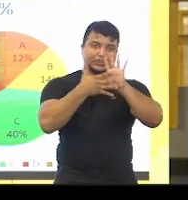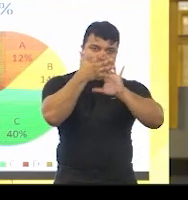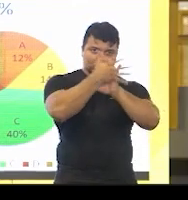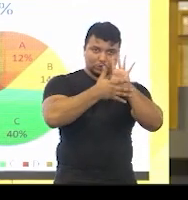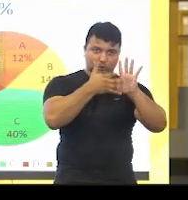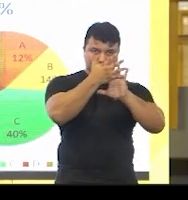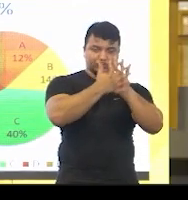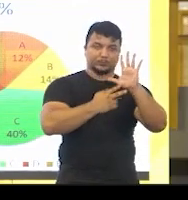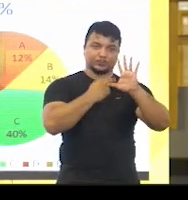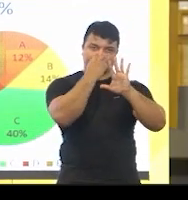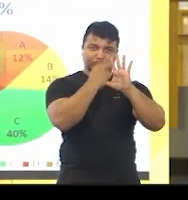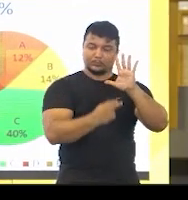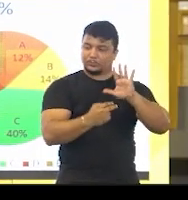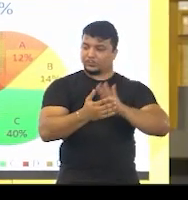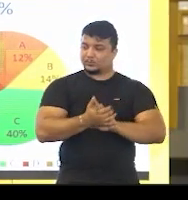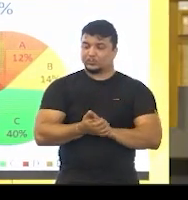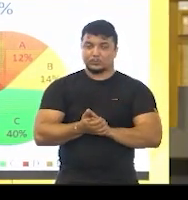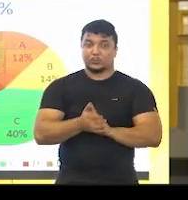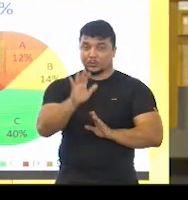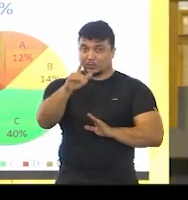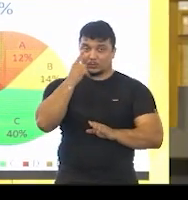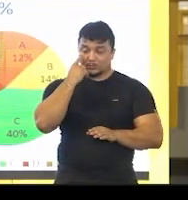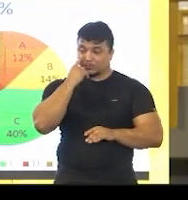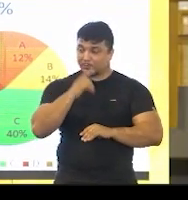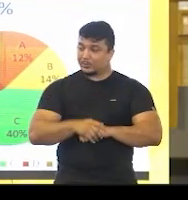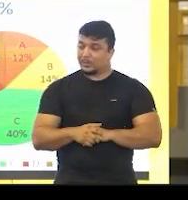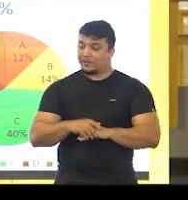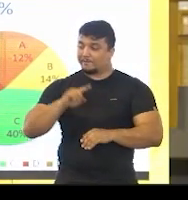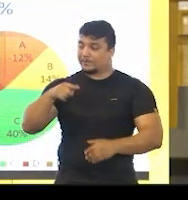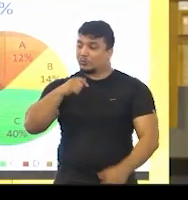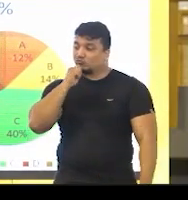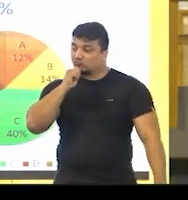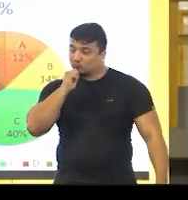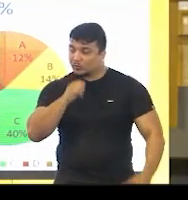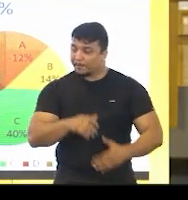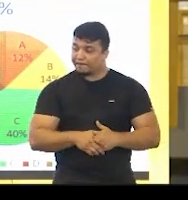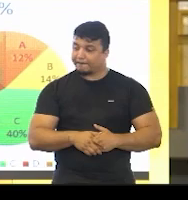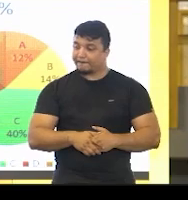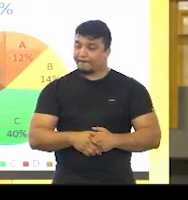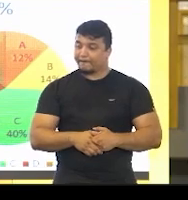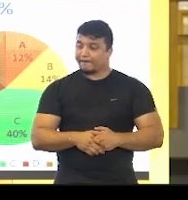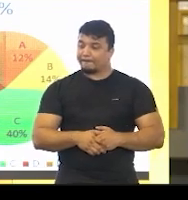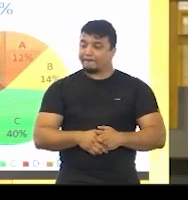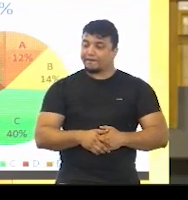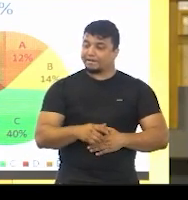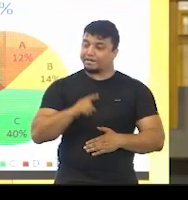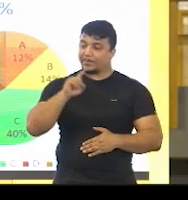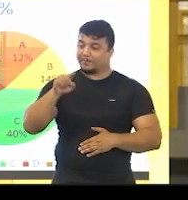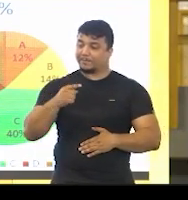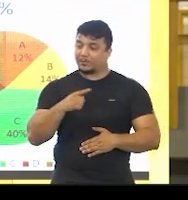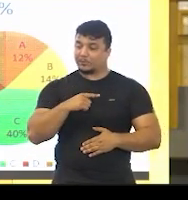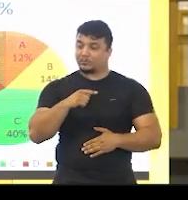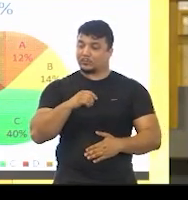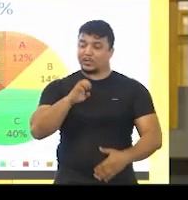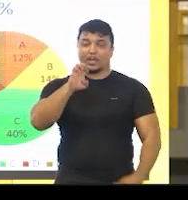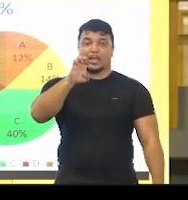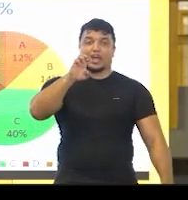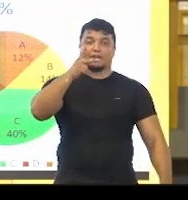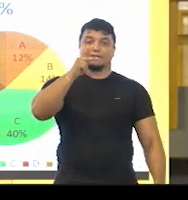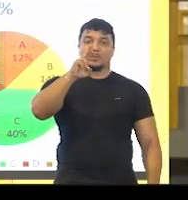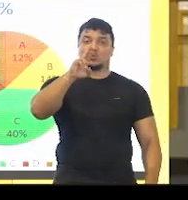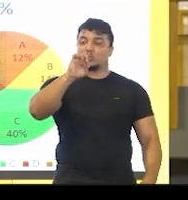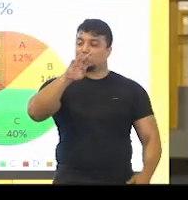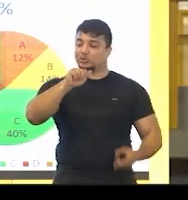desses fenômenos. Aí eu tenho aqui, ó, antes das vírgulas, tá? Eu tenho antes das vírgulas os